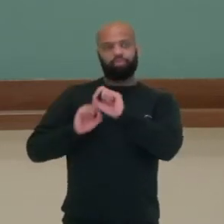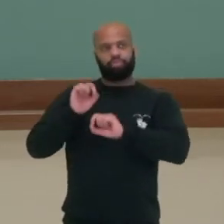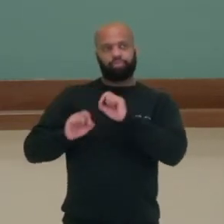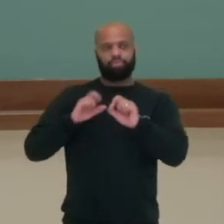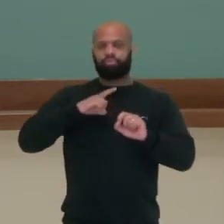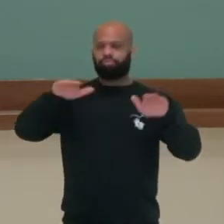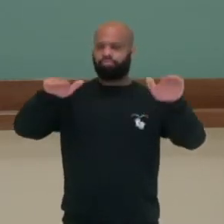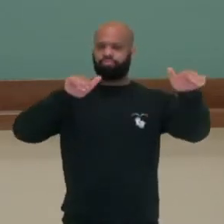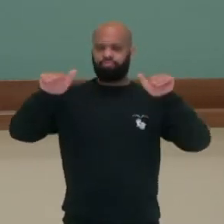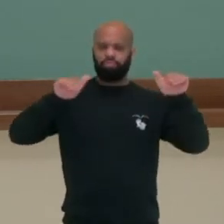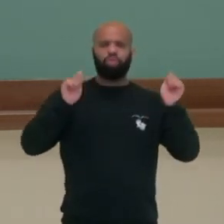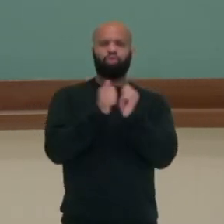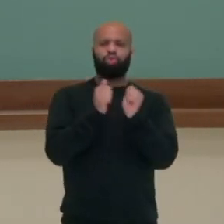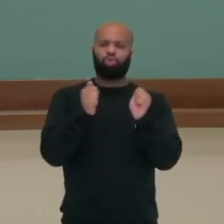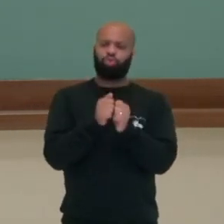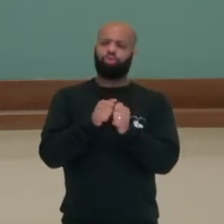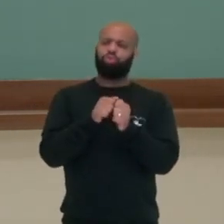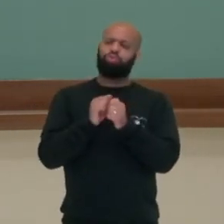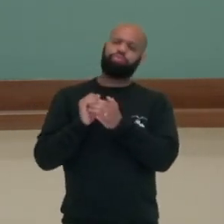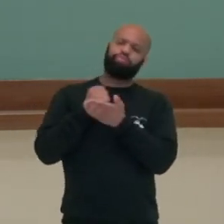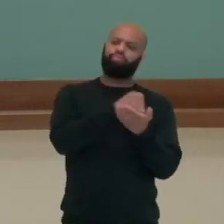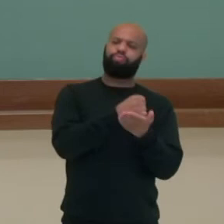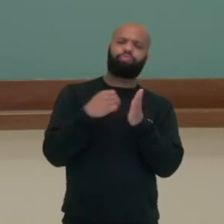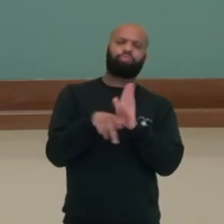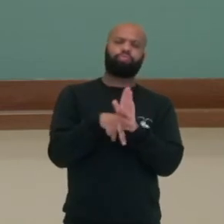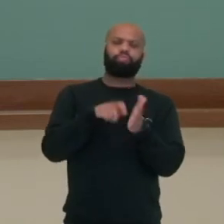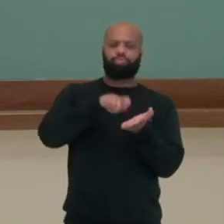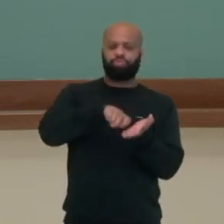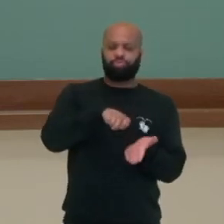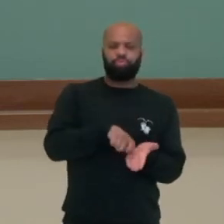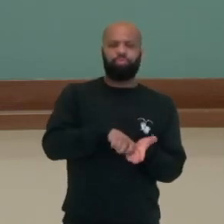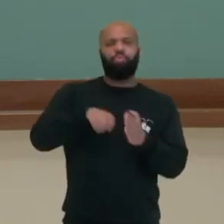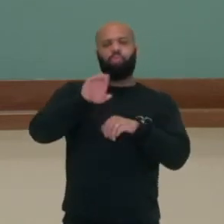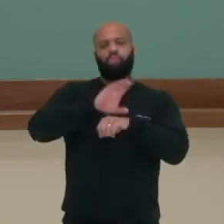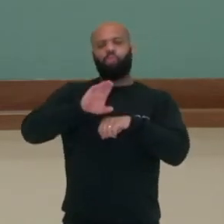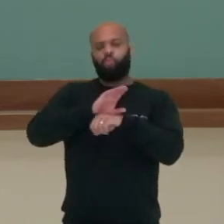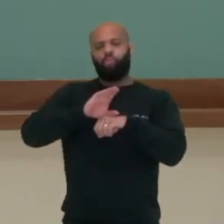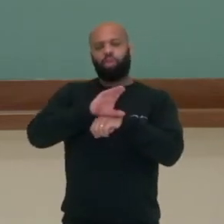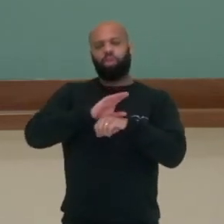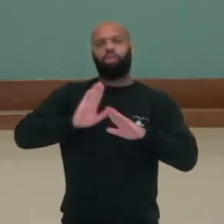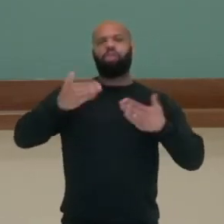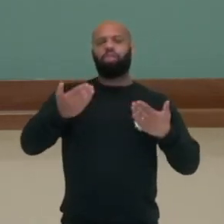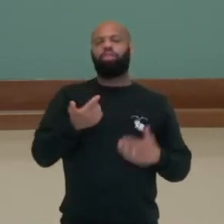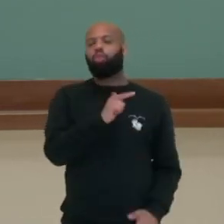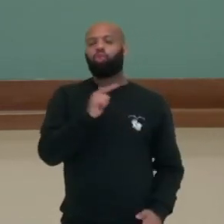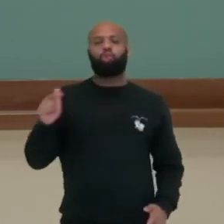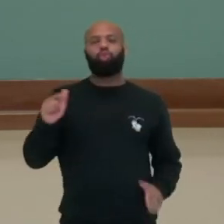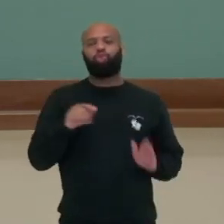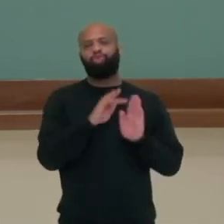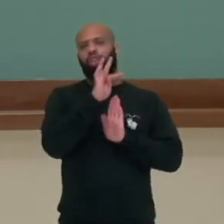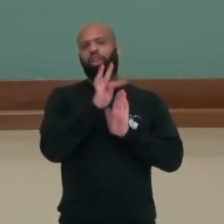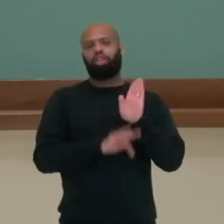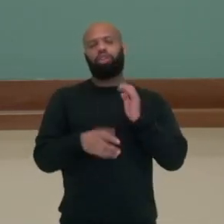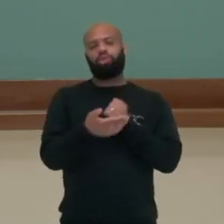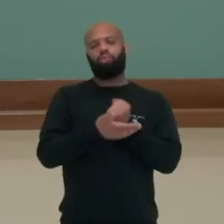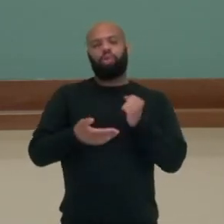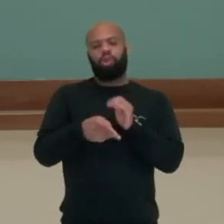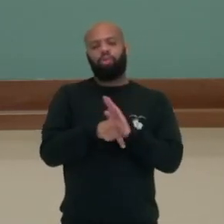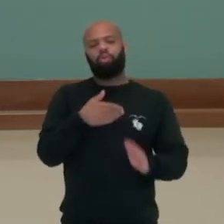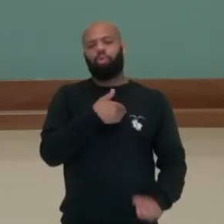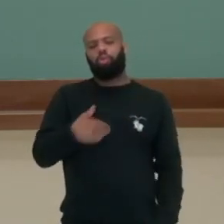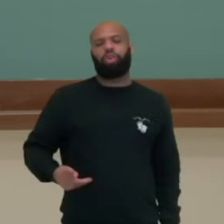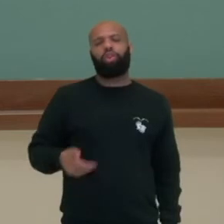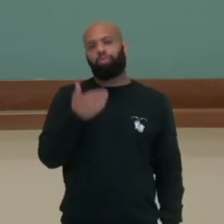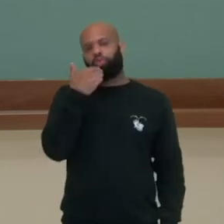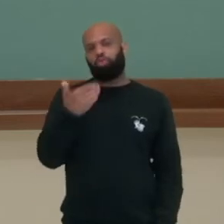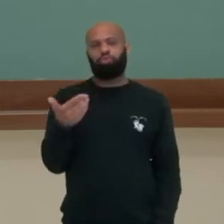a participação da sociedade na sua elaboração. Ela não tinha como o texto que você leu ali, não tinha um texto